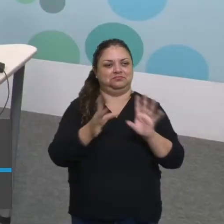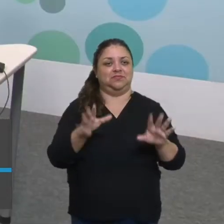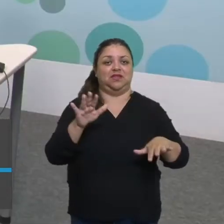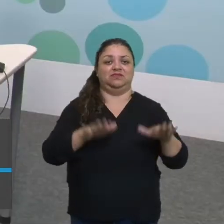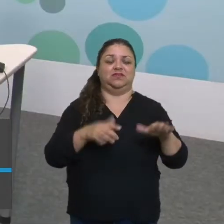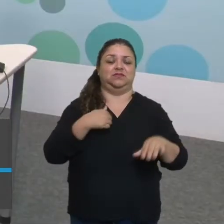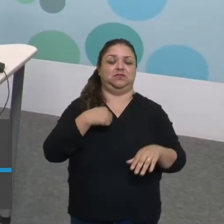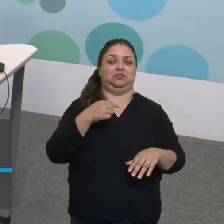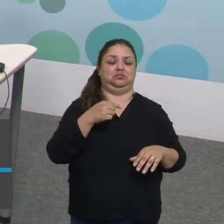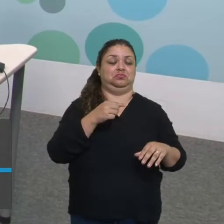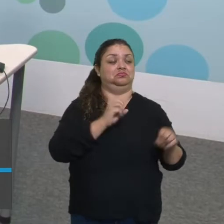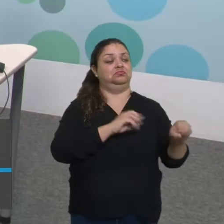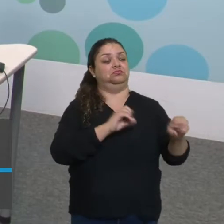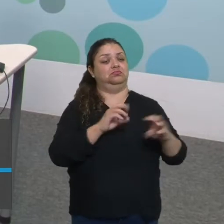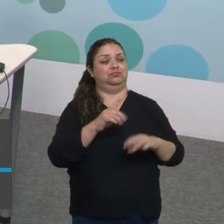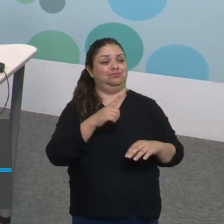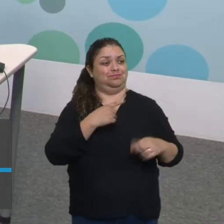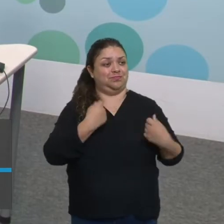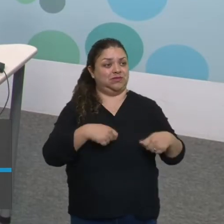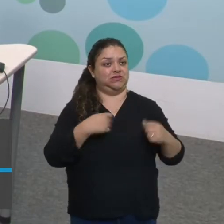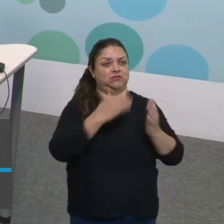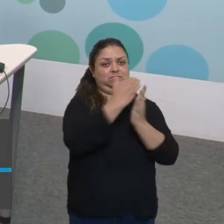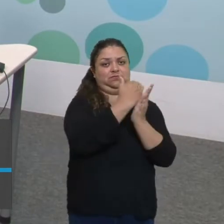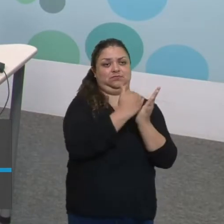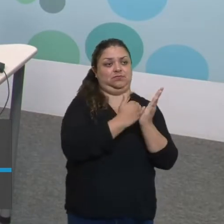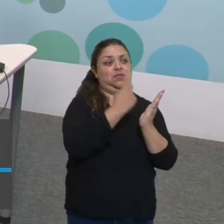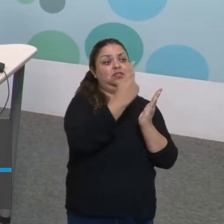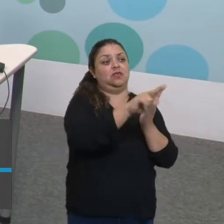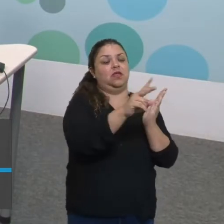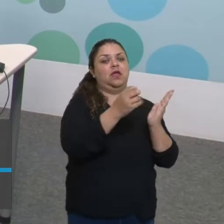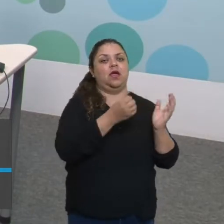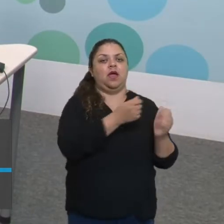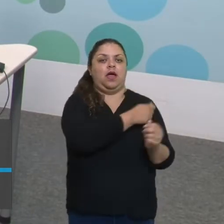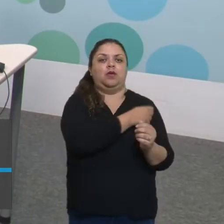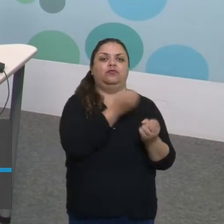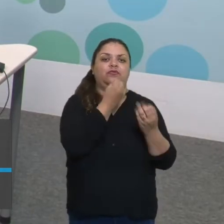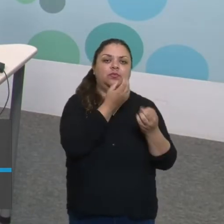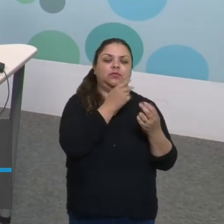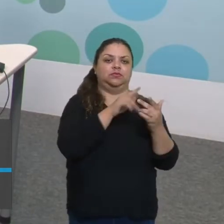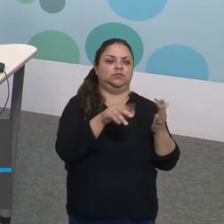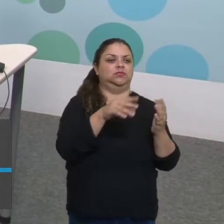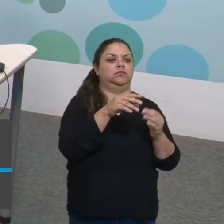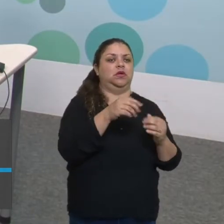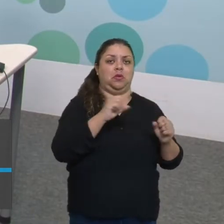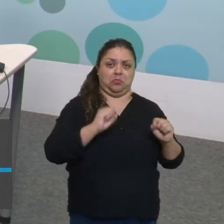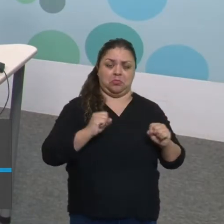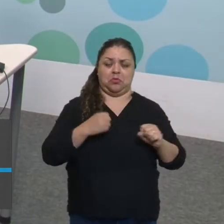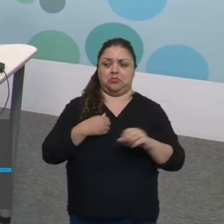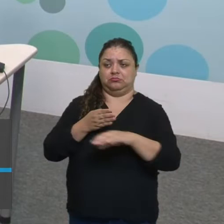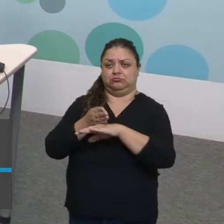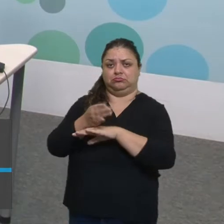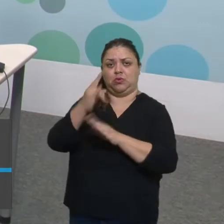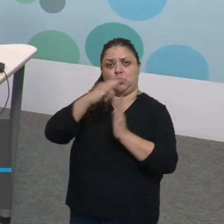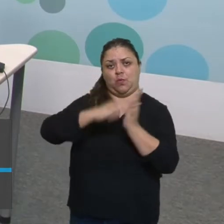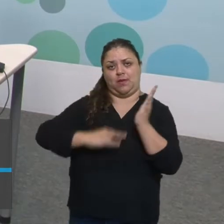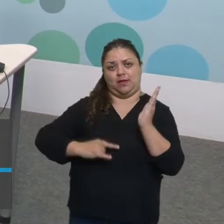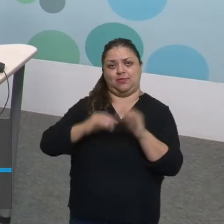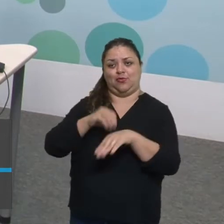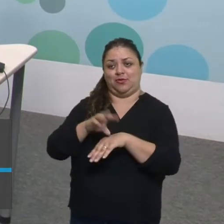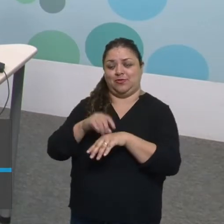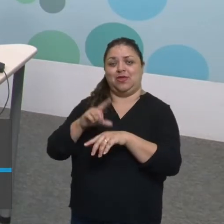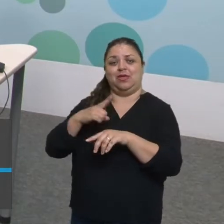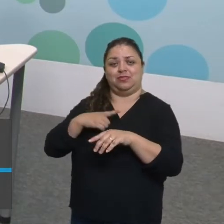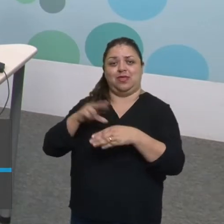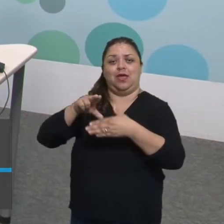Gisele eu preciso fazer uma ficha de um aluno se eu não sei muito bem o modelo no documento orientador eu posso ir lá pegar porque no anexo já tem né